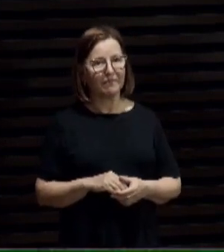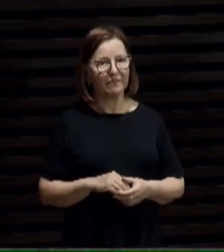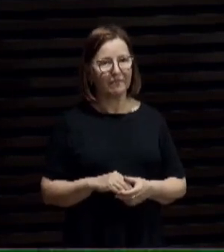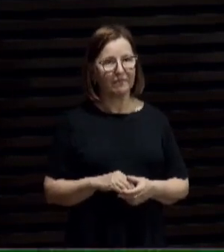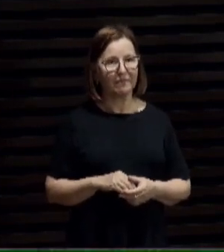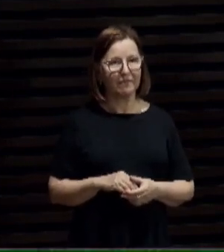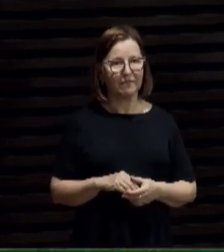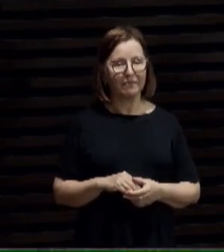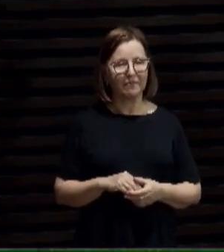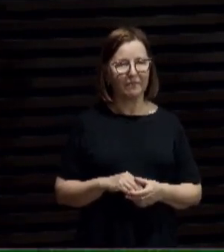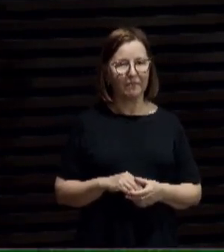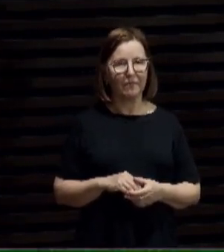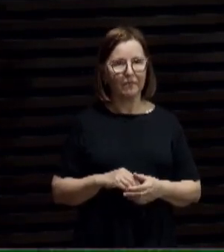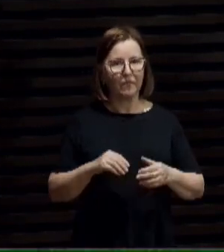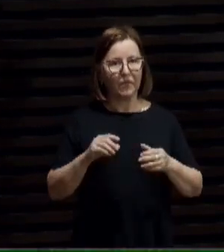Não, eles não discutiram.